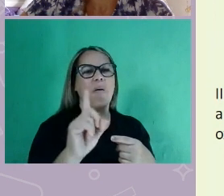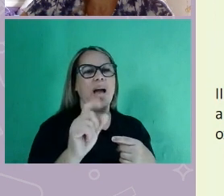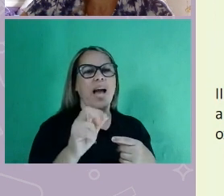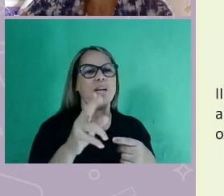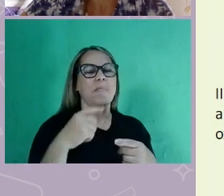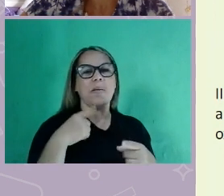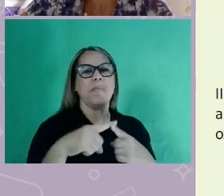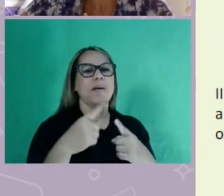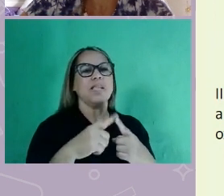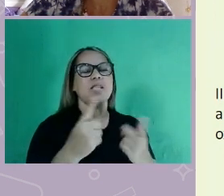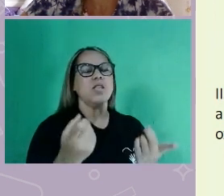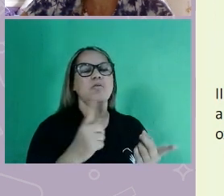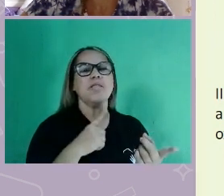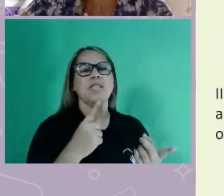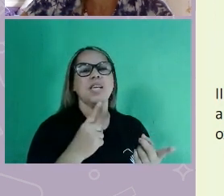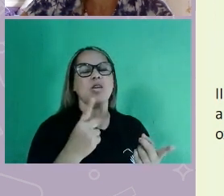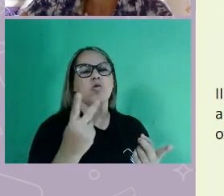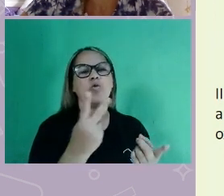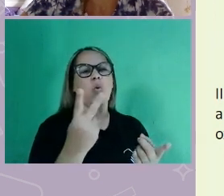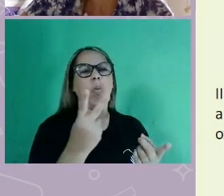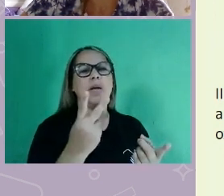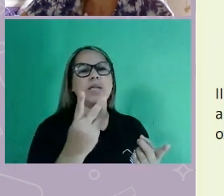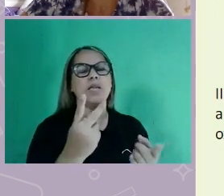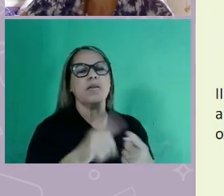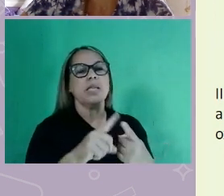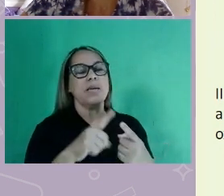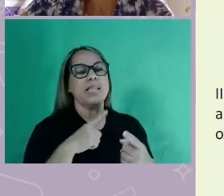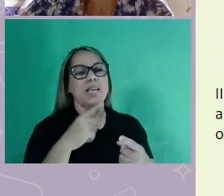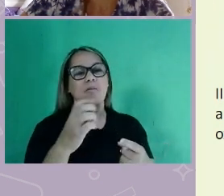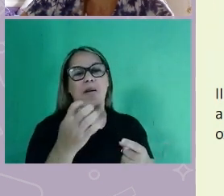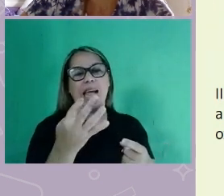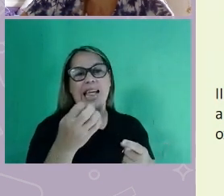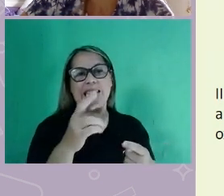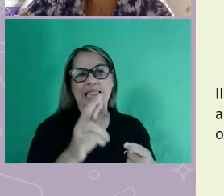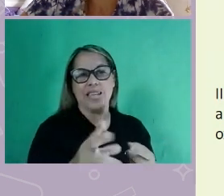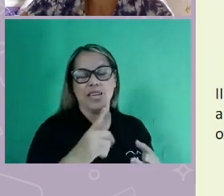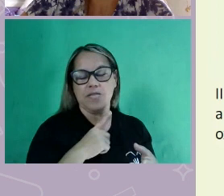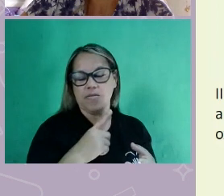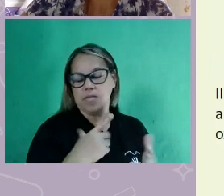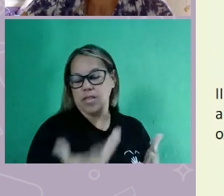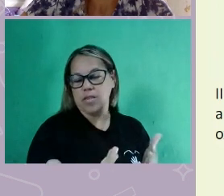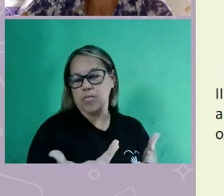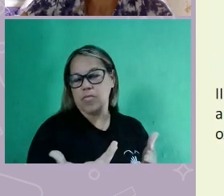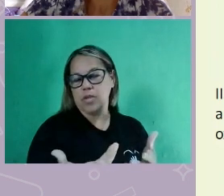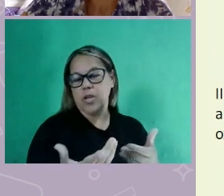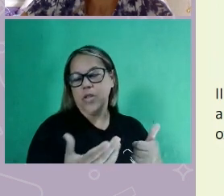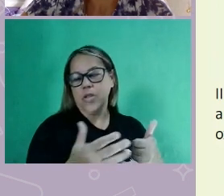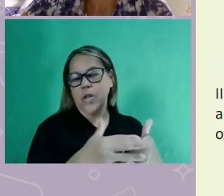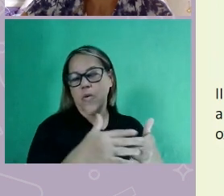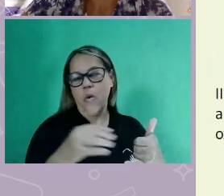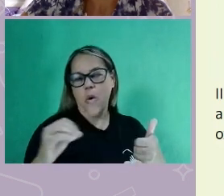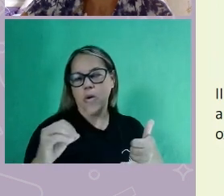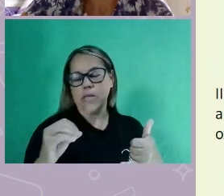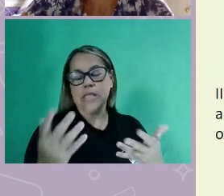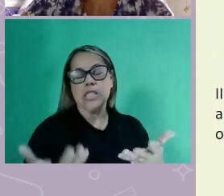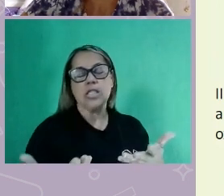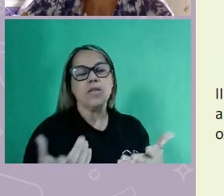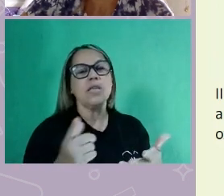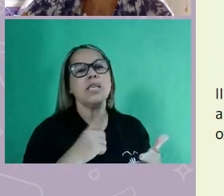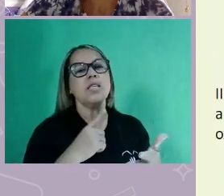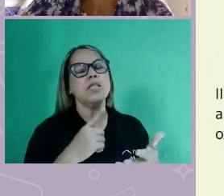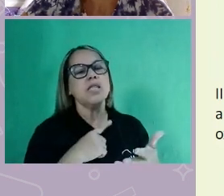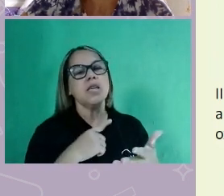alternância de dupla e também porque eu tenho um heteroátomo aqui o oxigênio na função éter então eu tenho esse